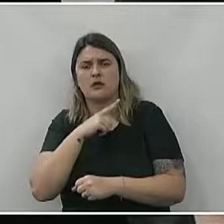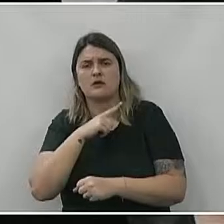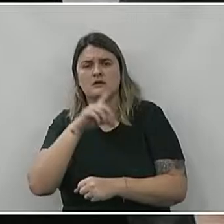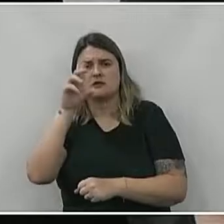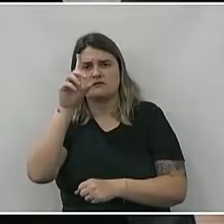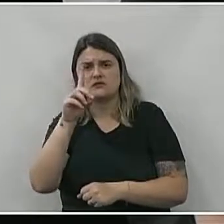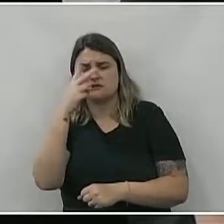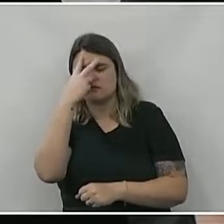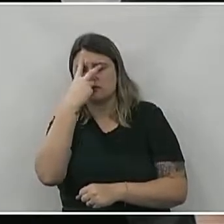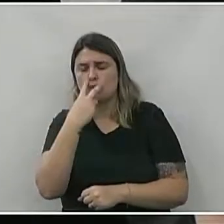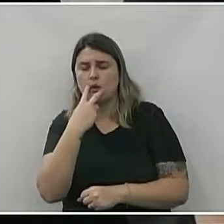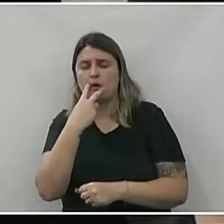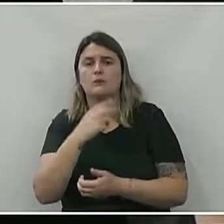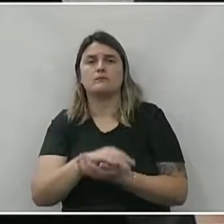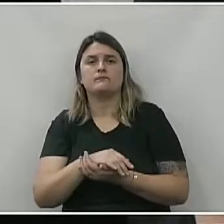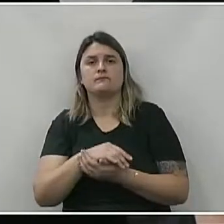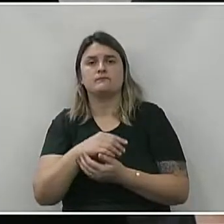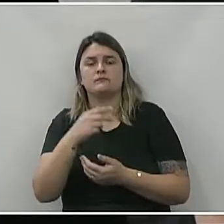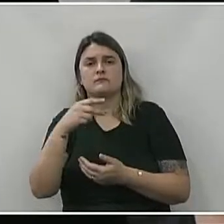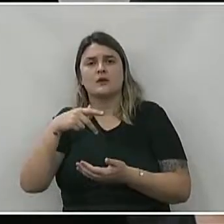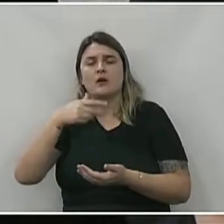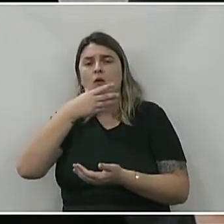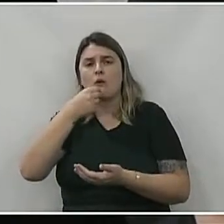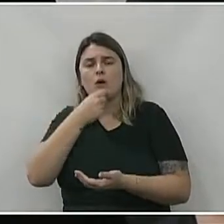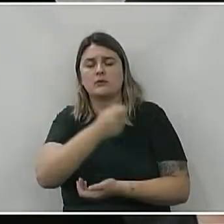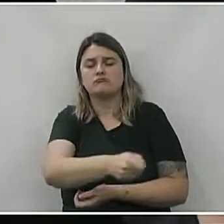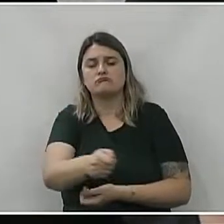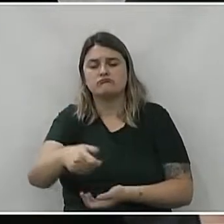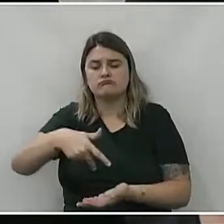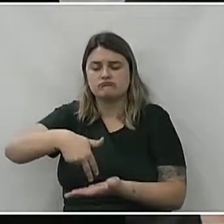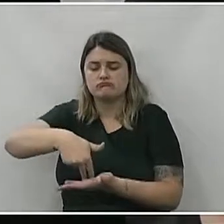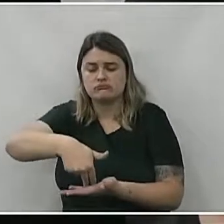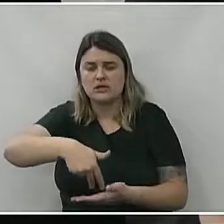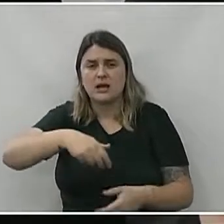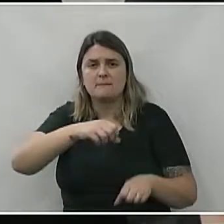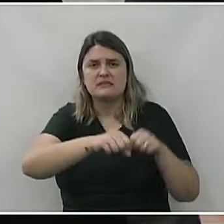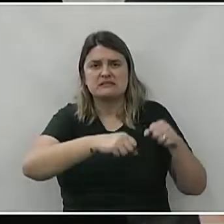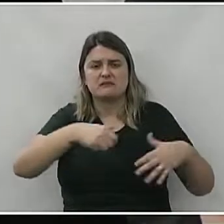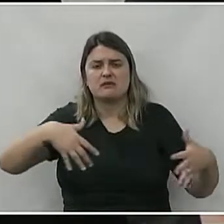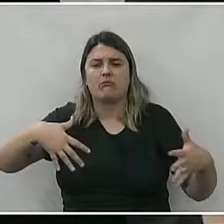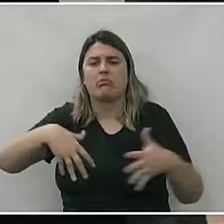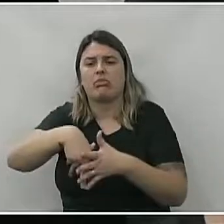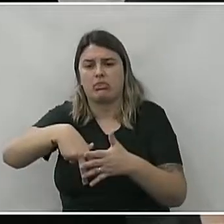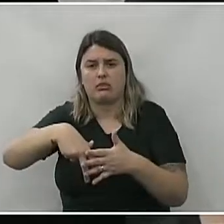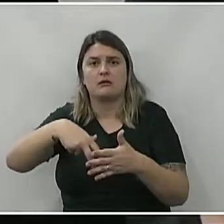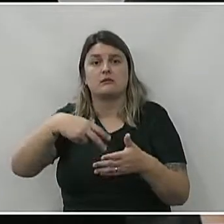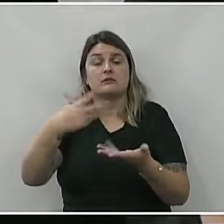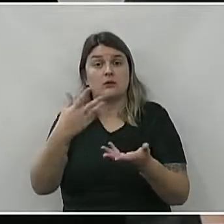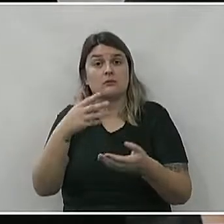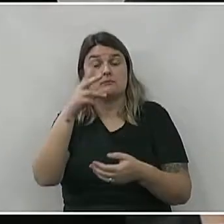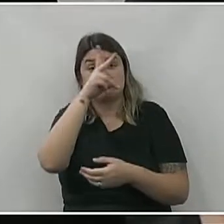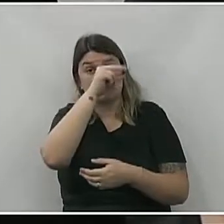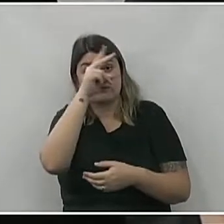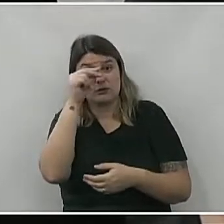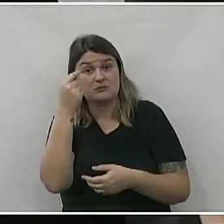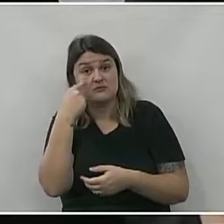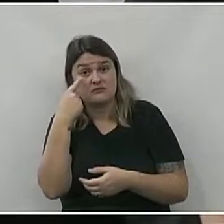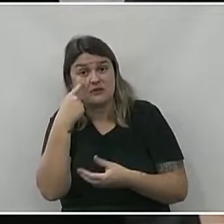visual e ele acabou se batendo aí nessa bicicleta. Então, que possa a prefeitura realmente estar fiscalizando essas questões